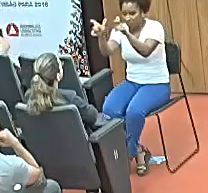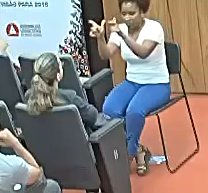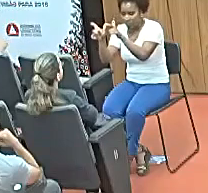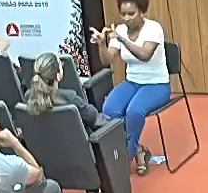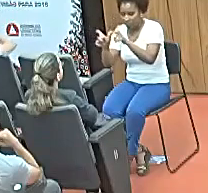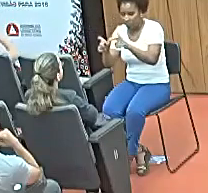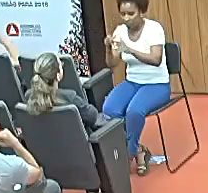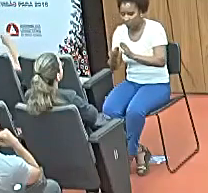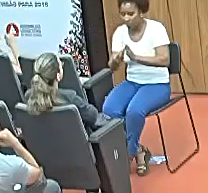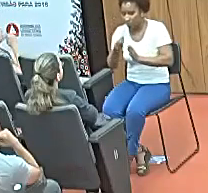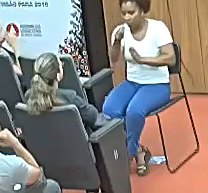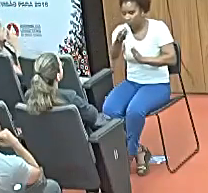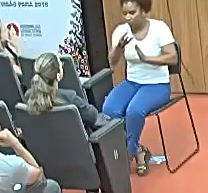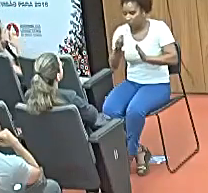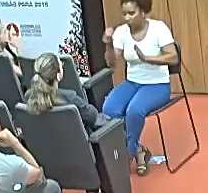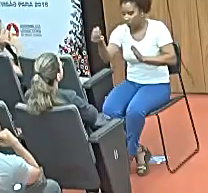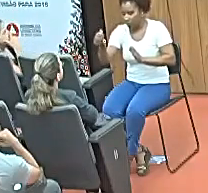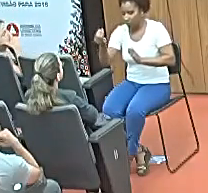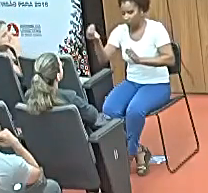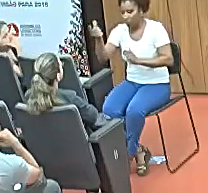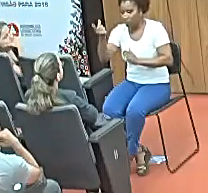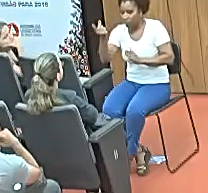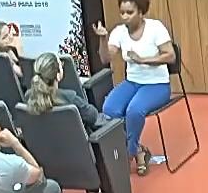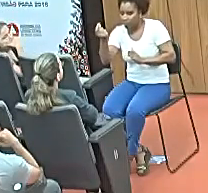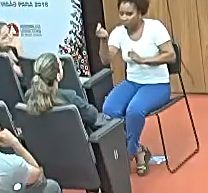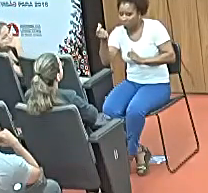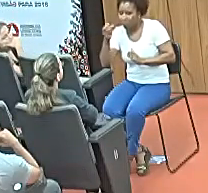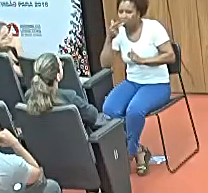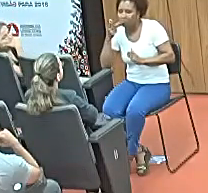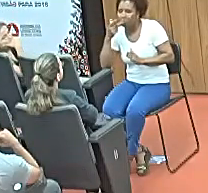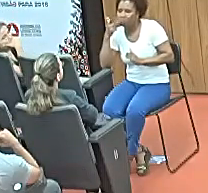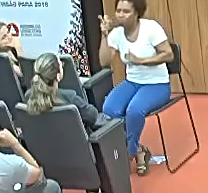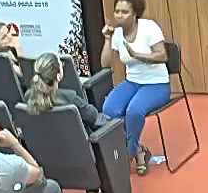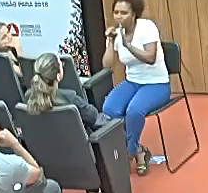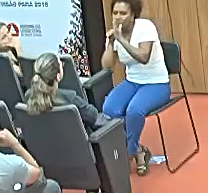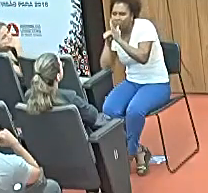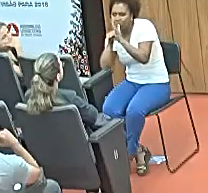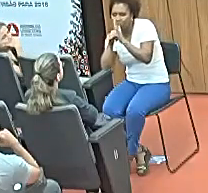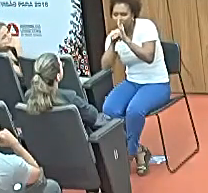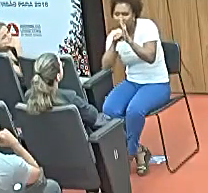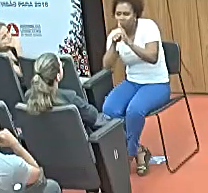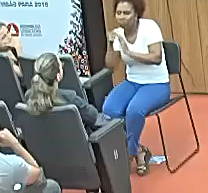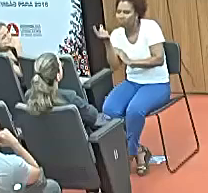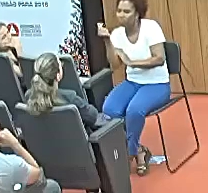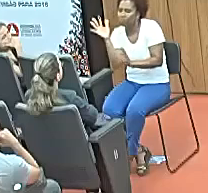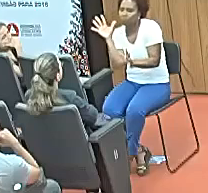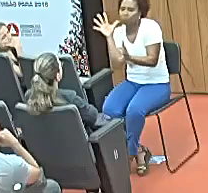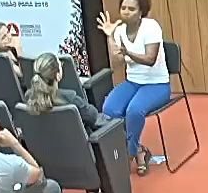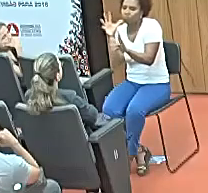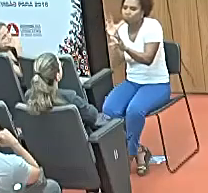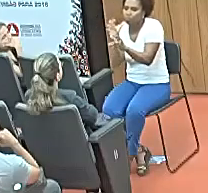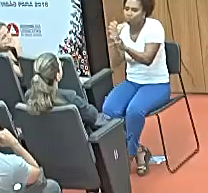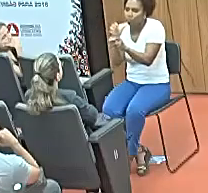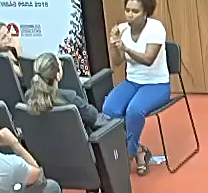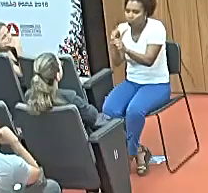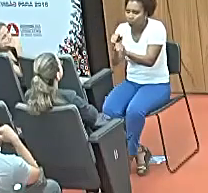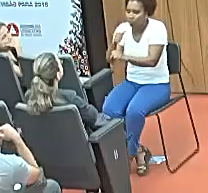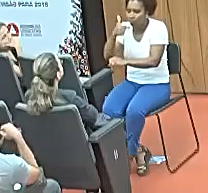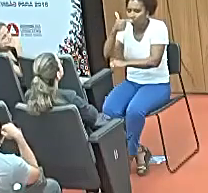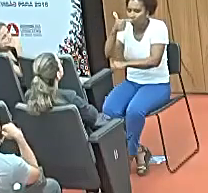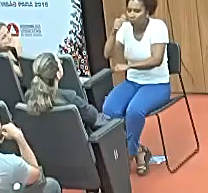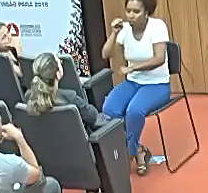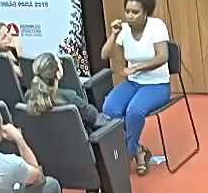feito um custo um levantamento de custo desse serviço onde ele fica por 2 702 mil e setecentos reais